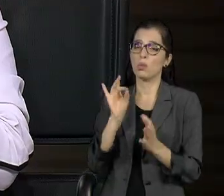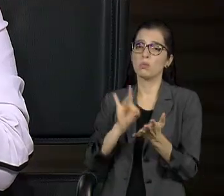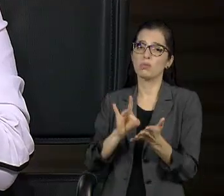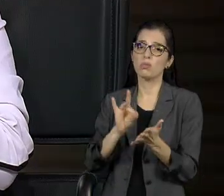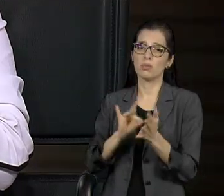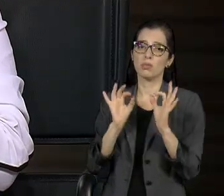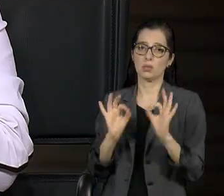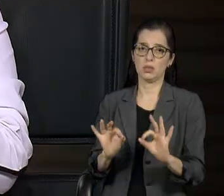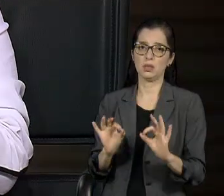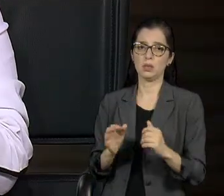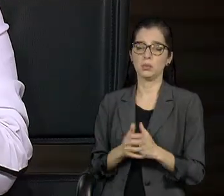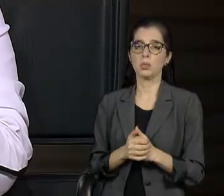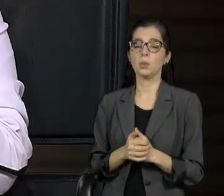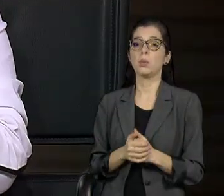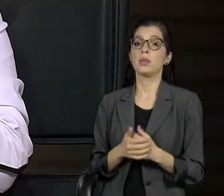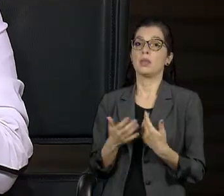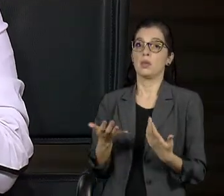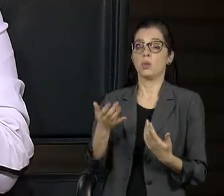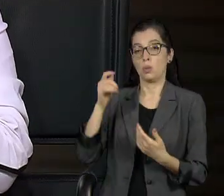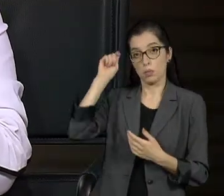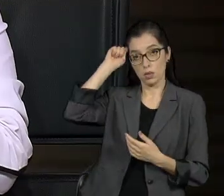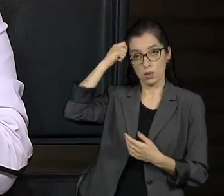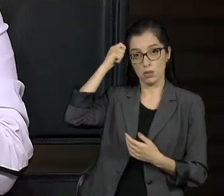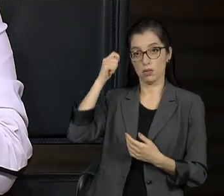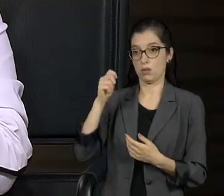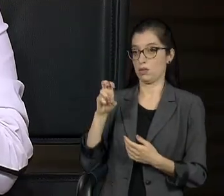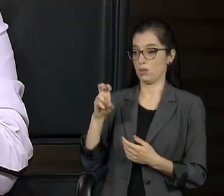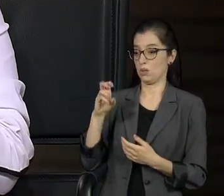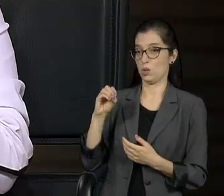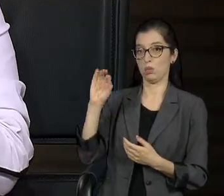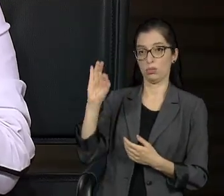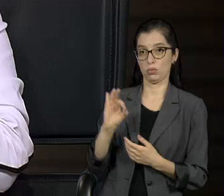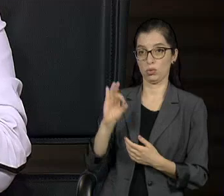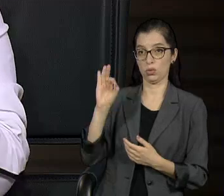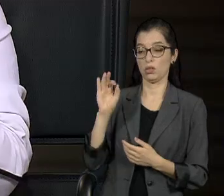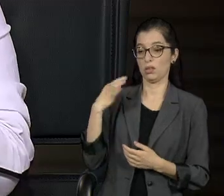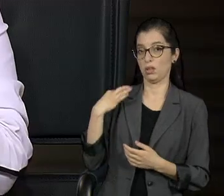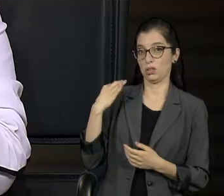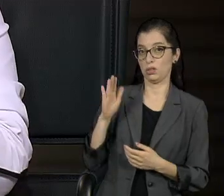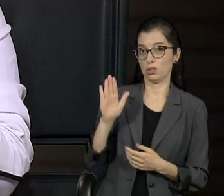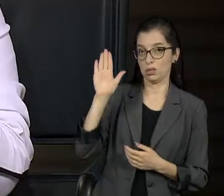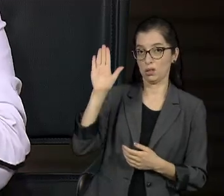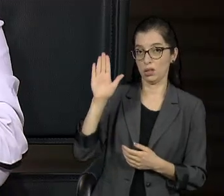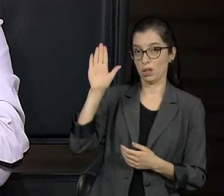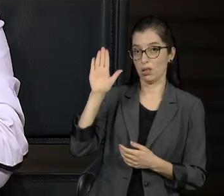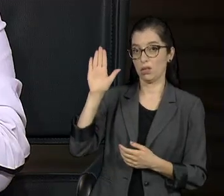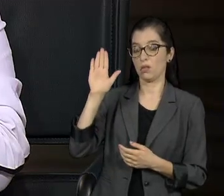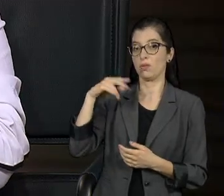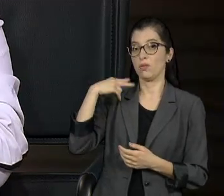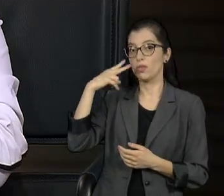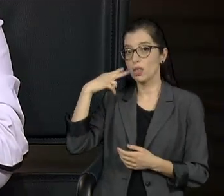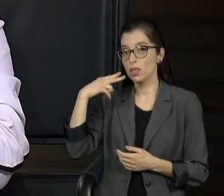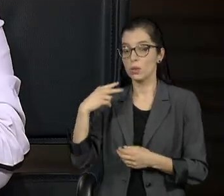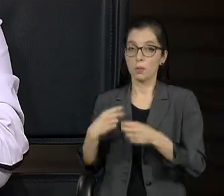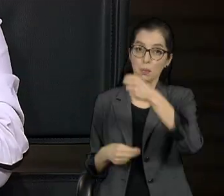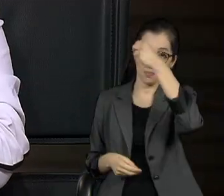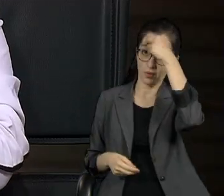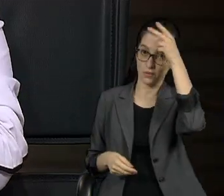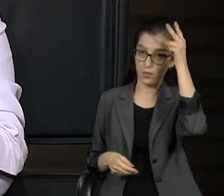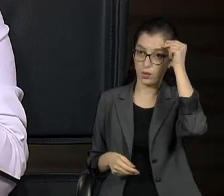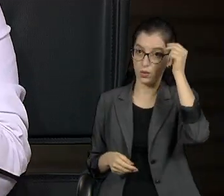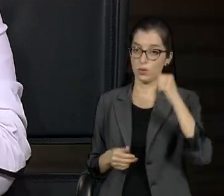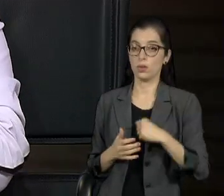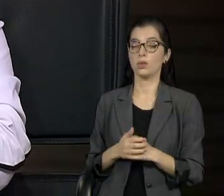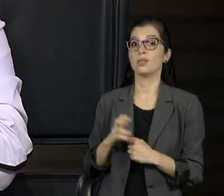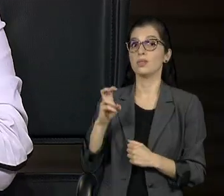tiveram aí uma candidatura, então cerca de 50% das candidaturas que a gente teve entre vereadores e prefeitos eram de candidatos que se declaravam negros,